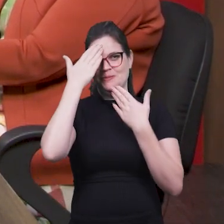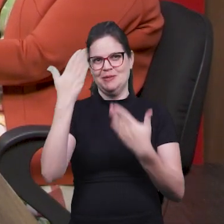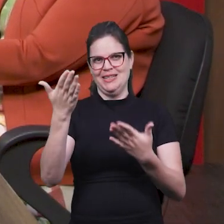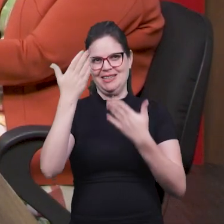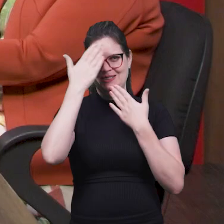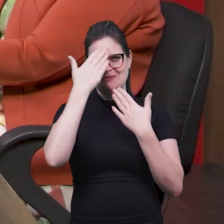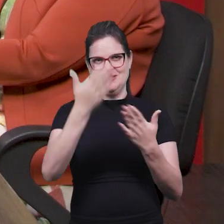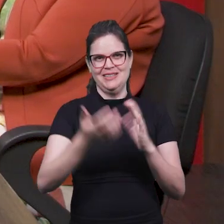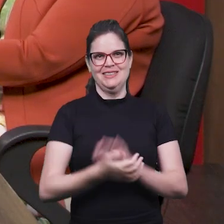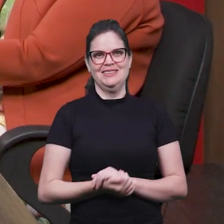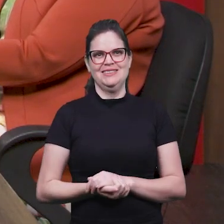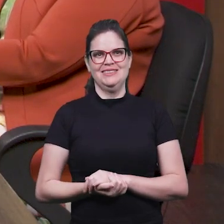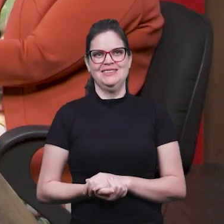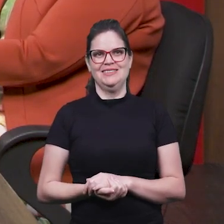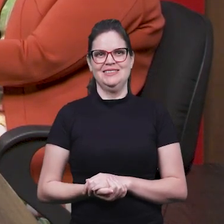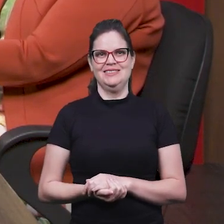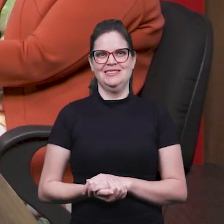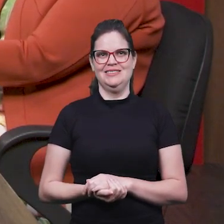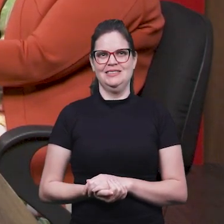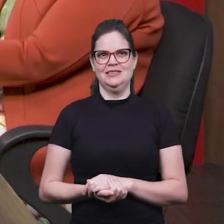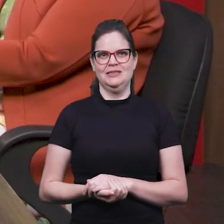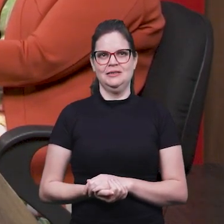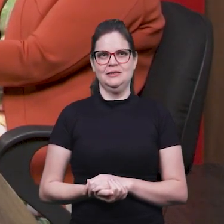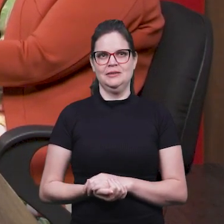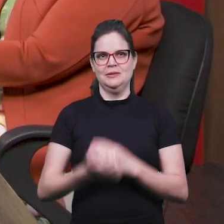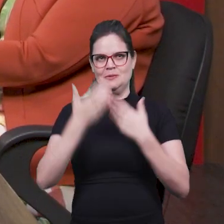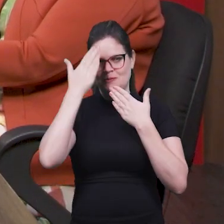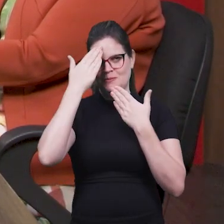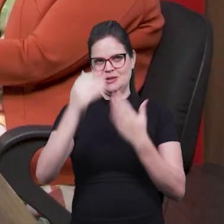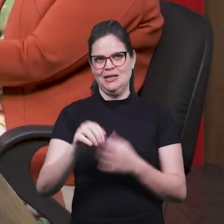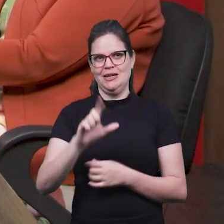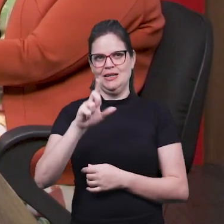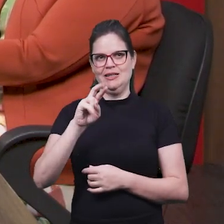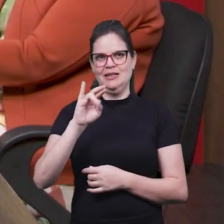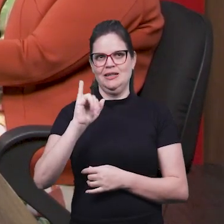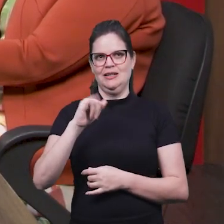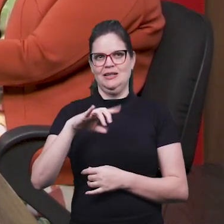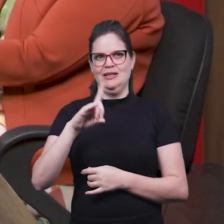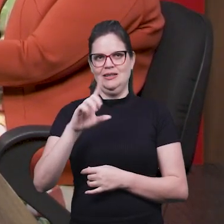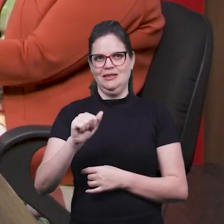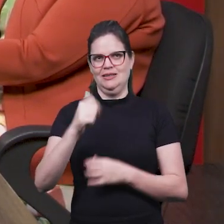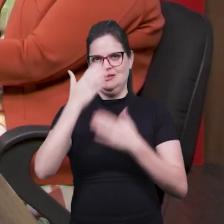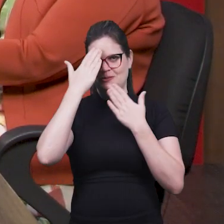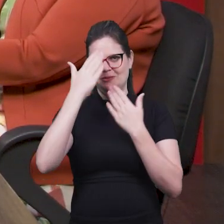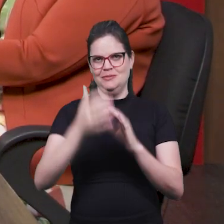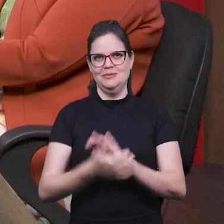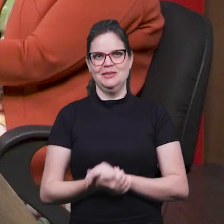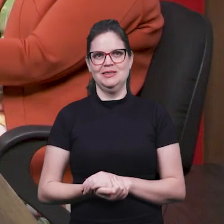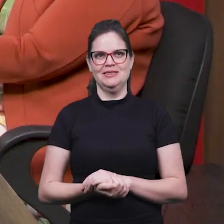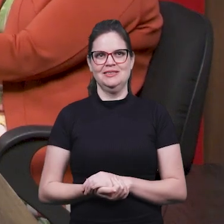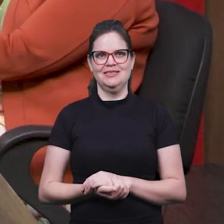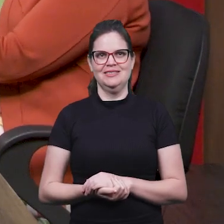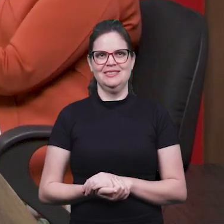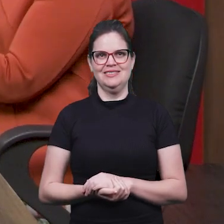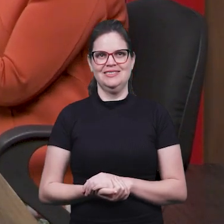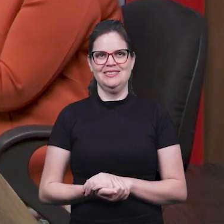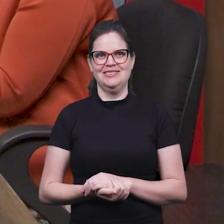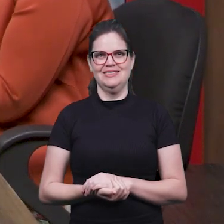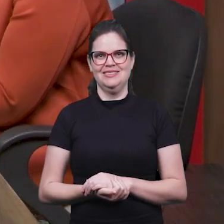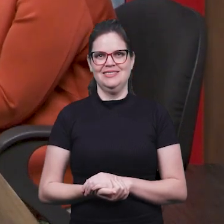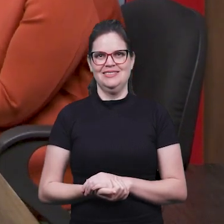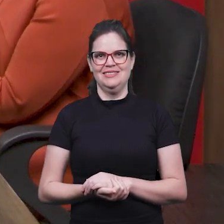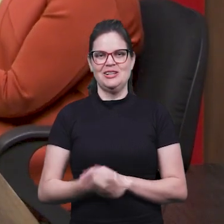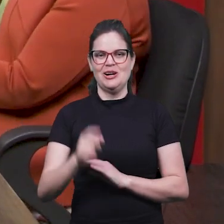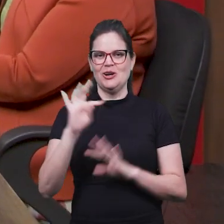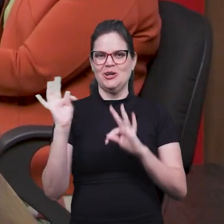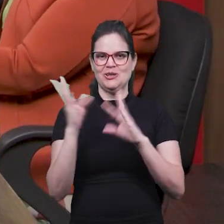Obrigada, Adelinda. Nossa querida Linda. Uma alegria agora ter todo você, mundo descobriu, né? Agora todo mundo já sabe o